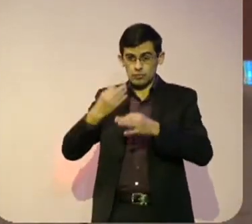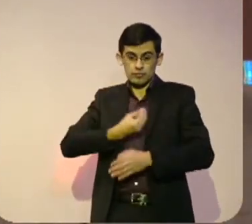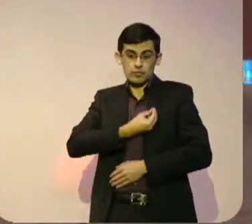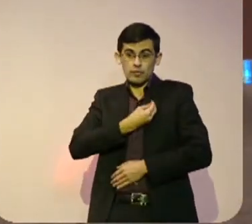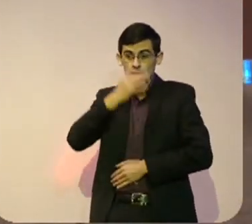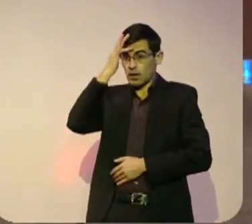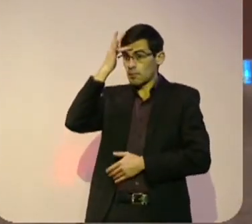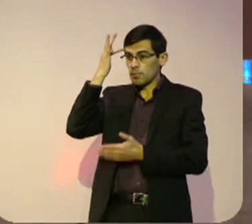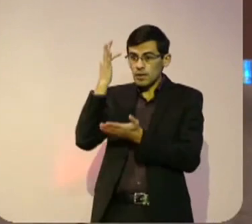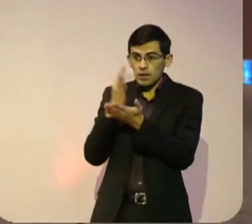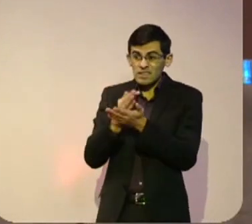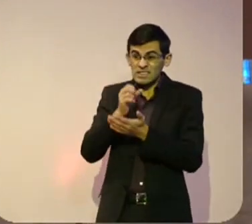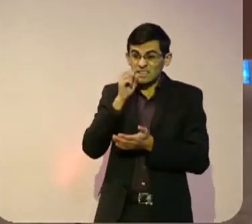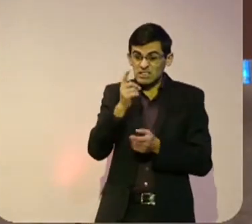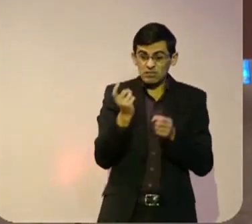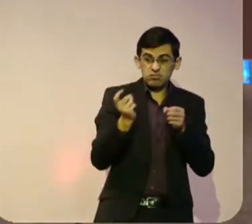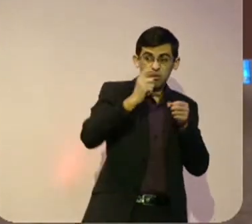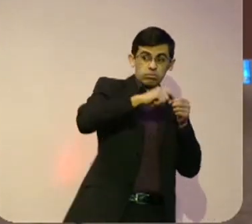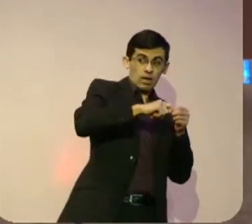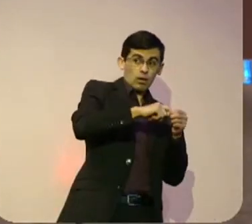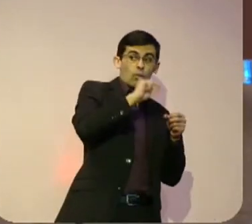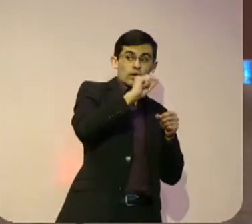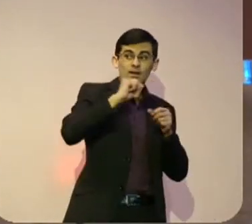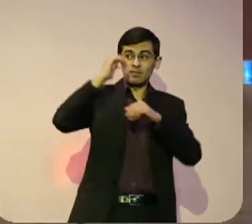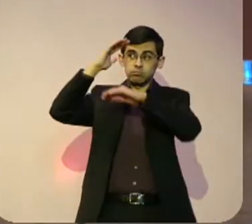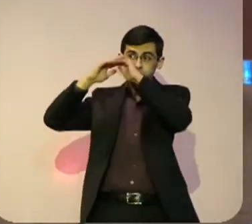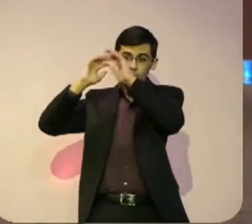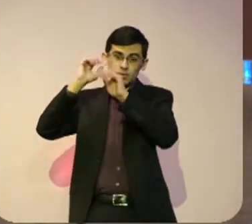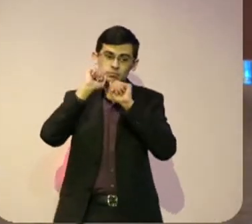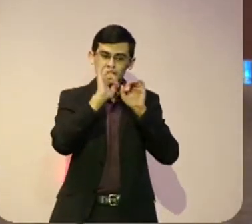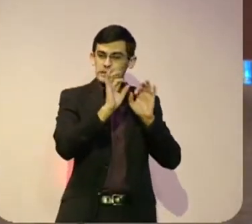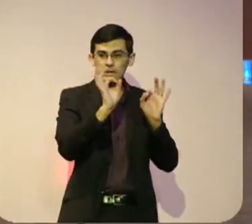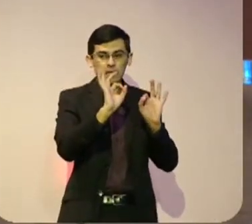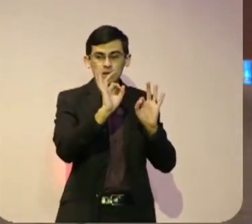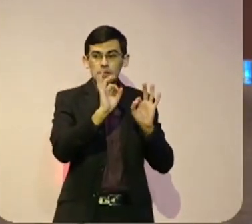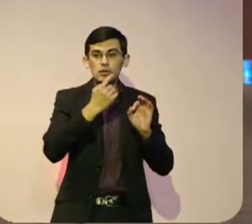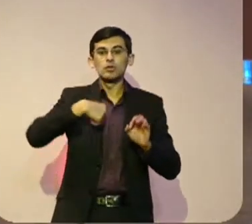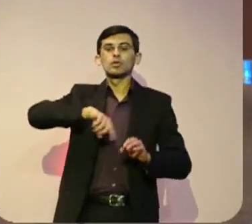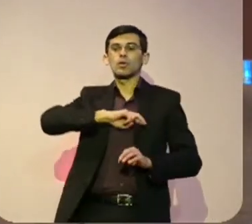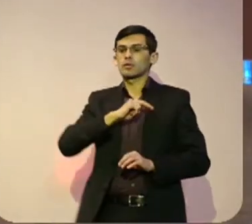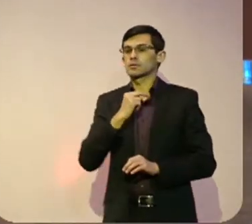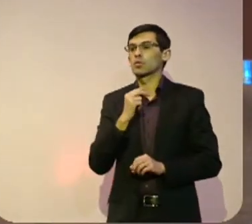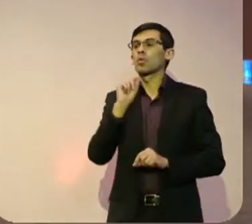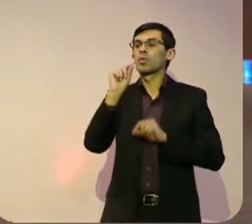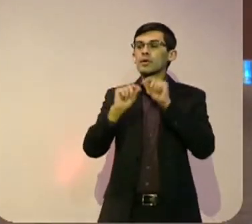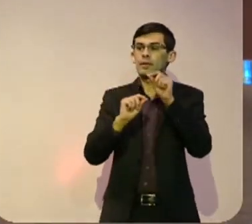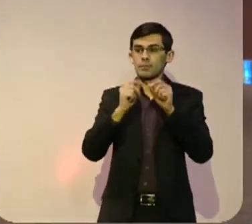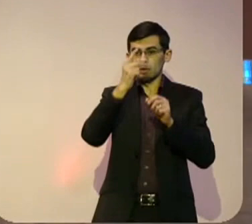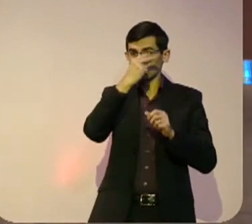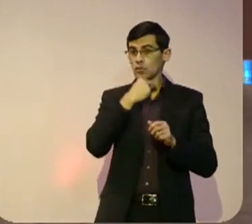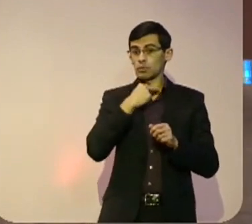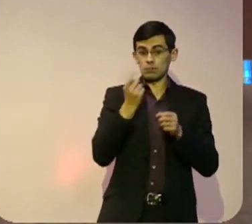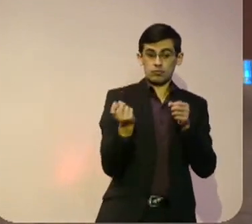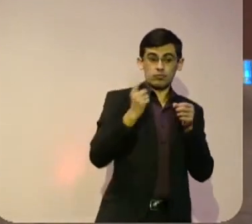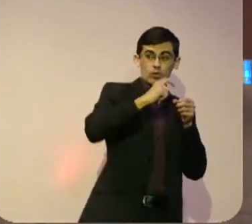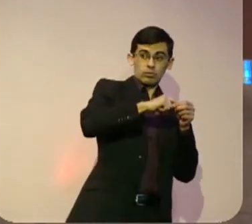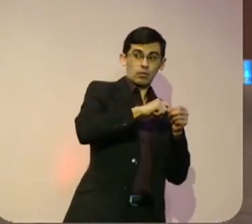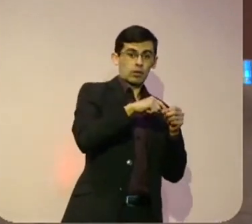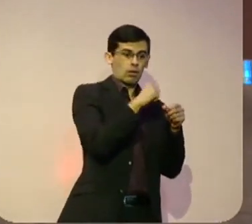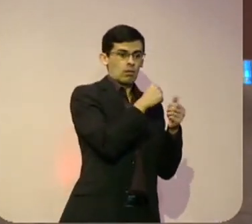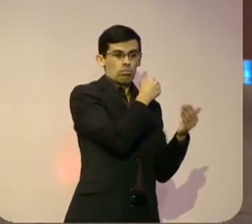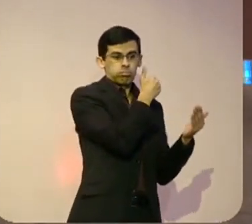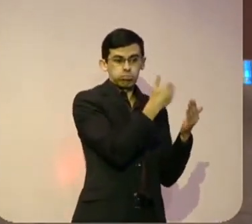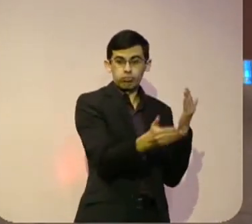fé, e se retroceder, dele a minha mão não se agradará. Nós, porém, não somos dos que retrocedem para a